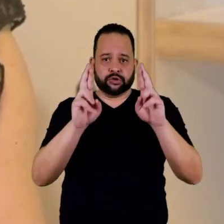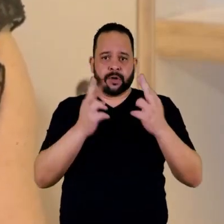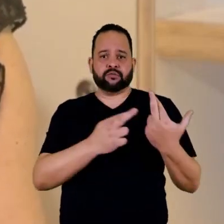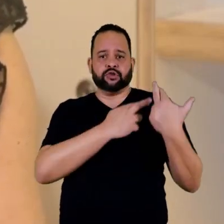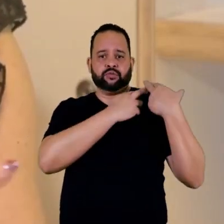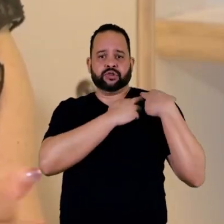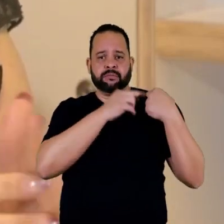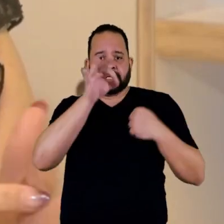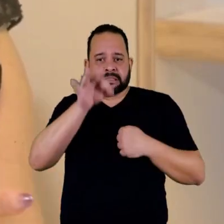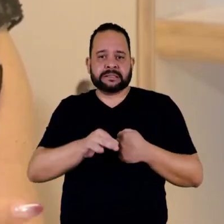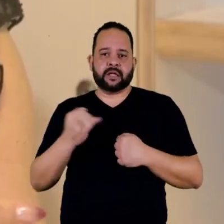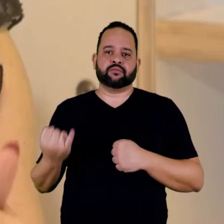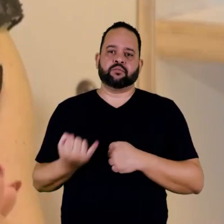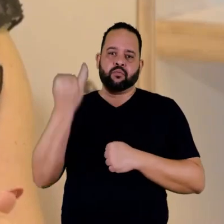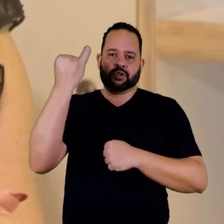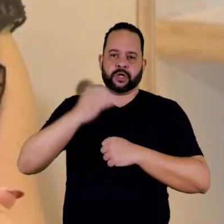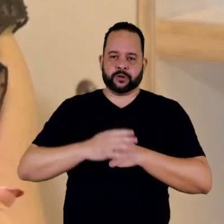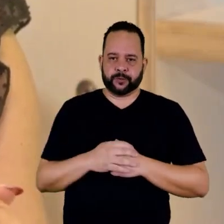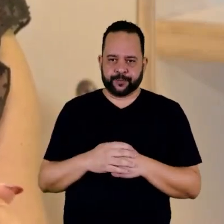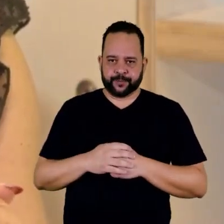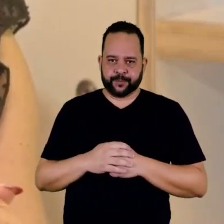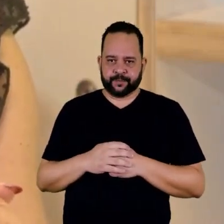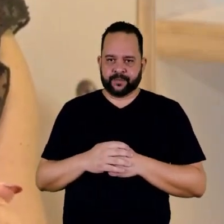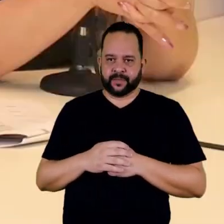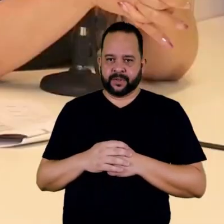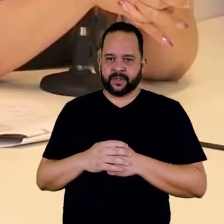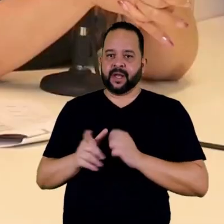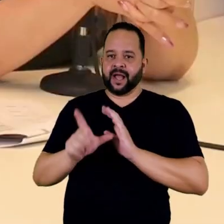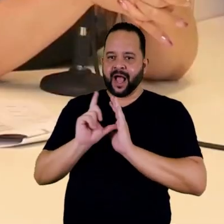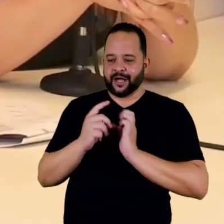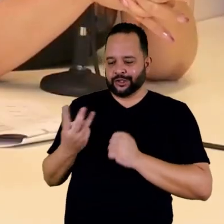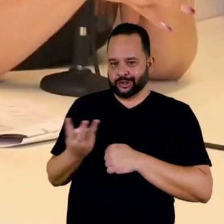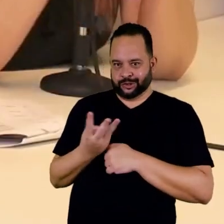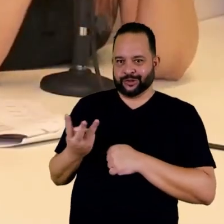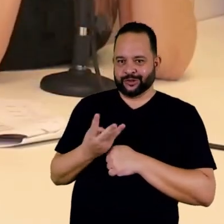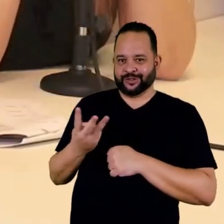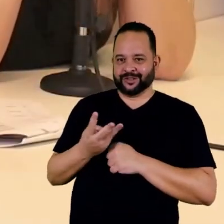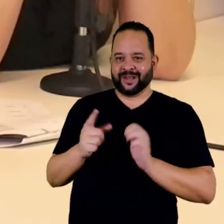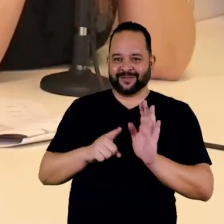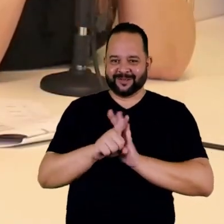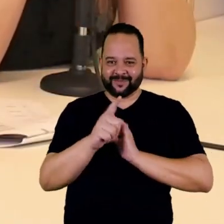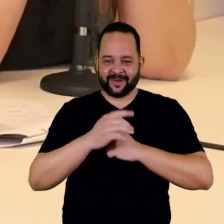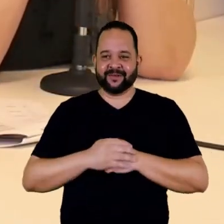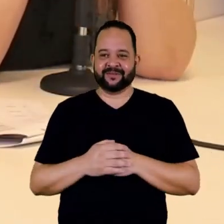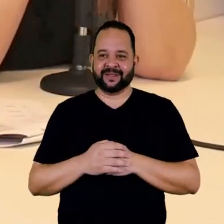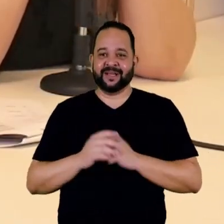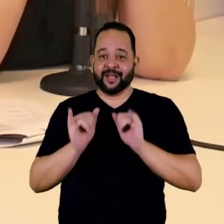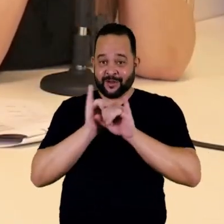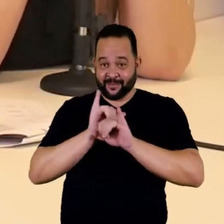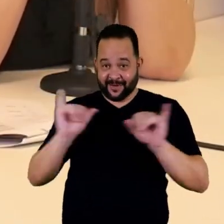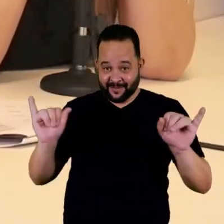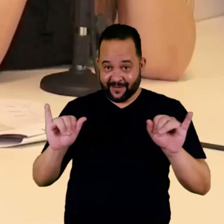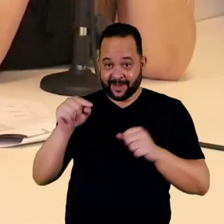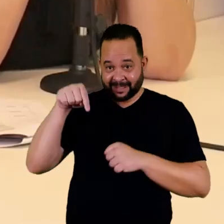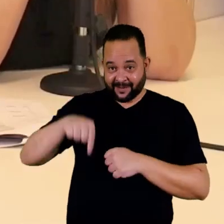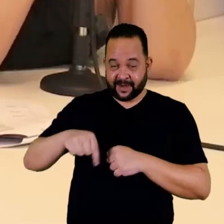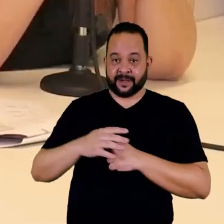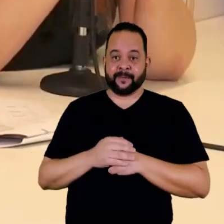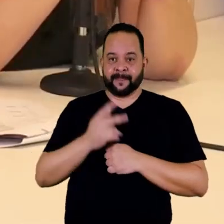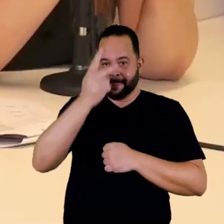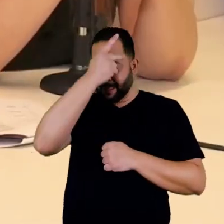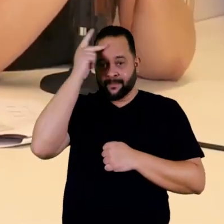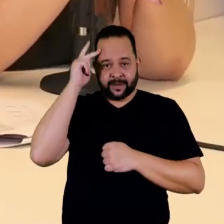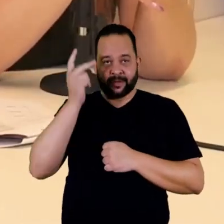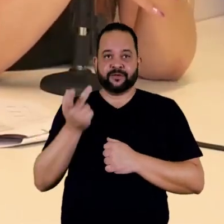responsabilidade é fundamental e antes de passar a palavra então para os nativos digitais dar um recadinho aqui para